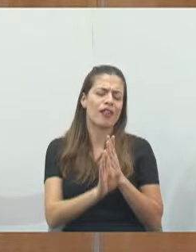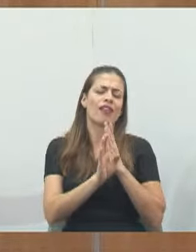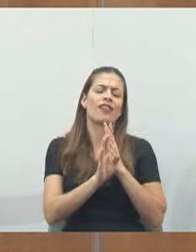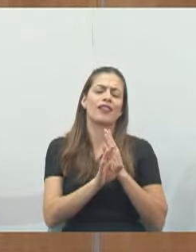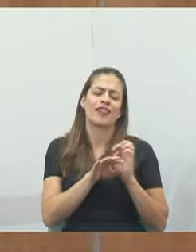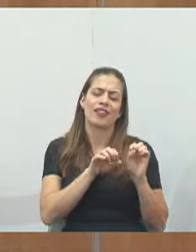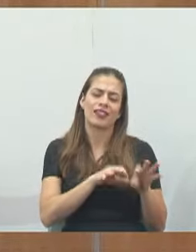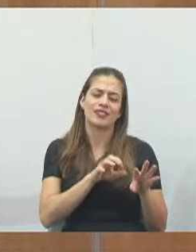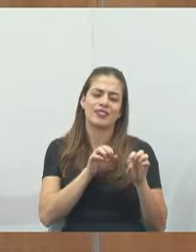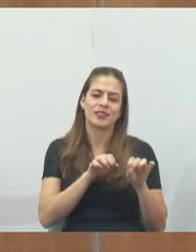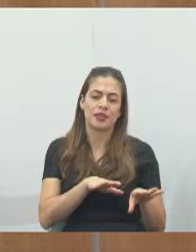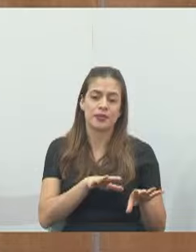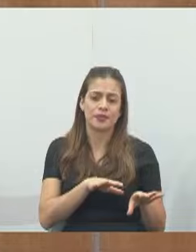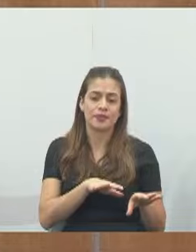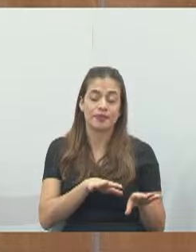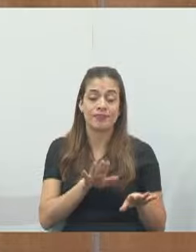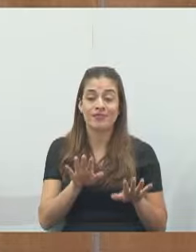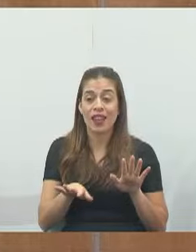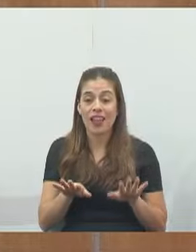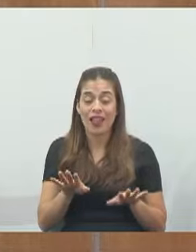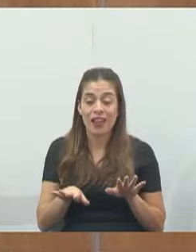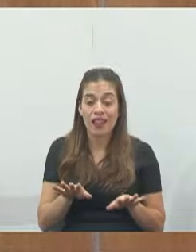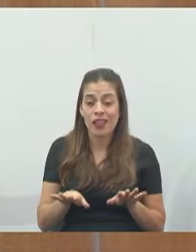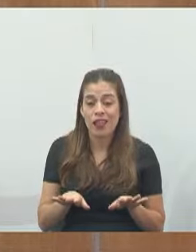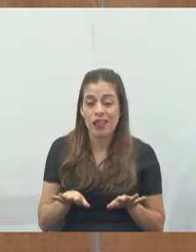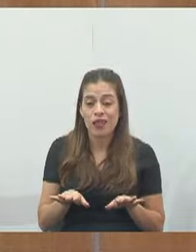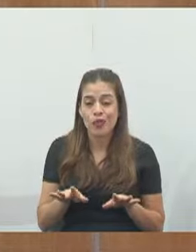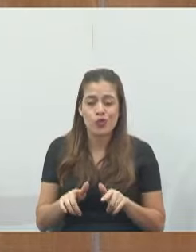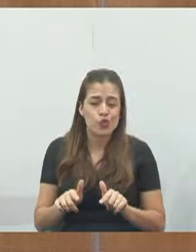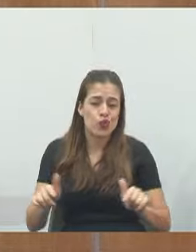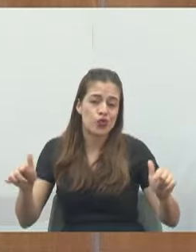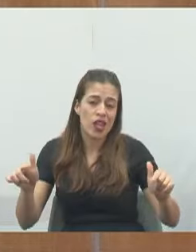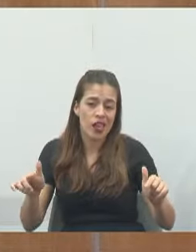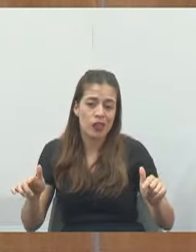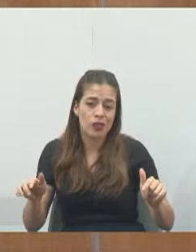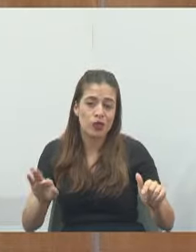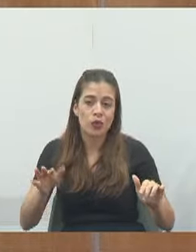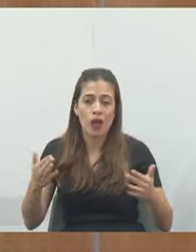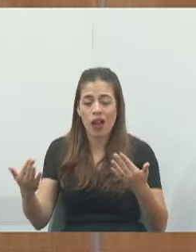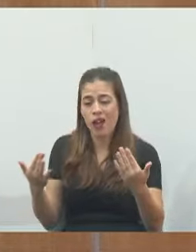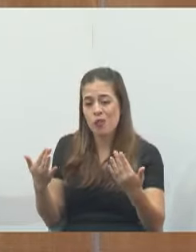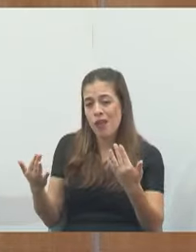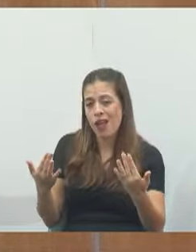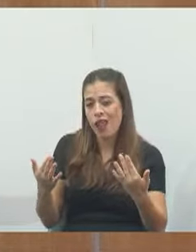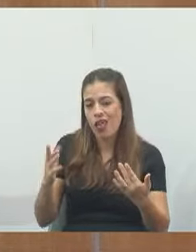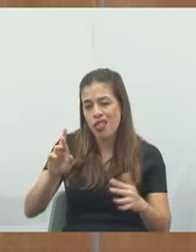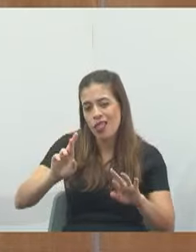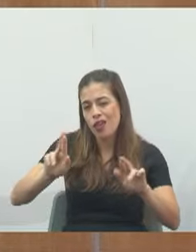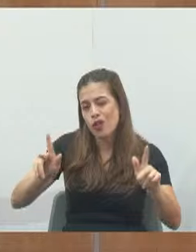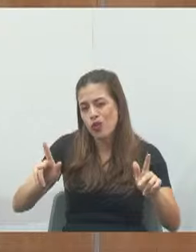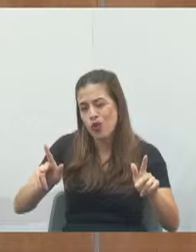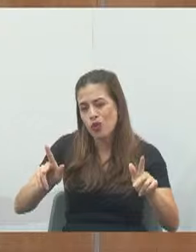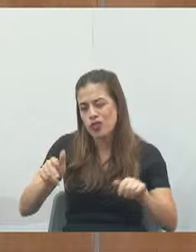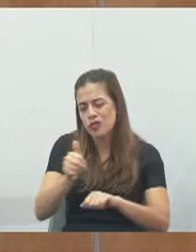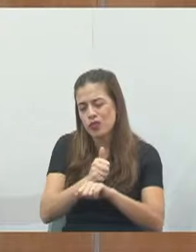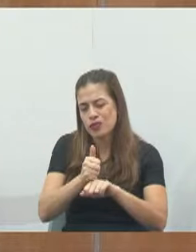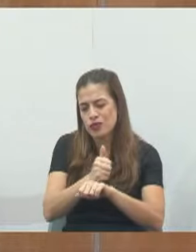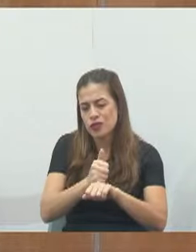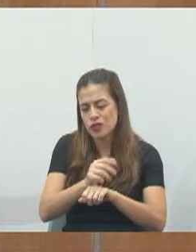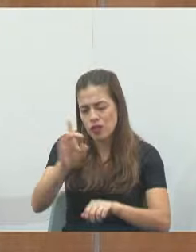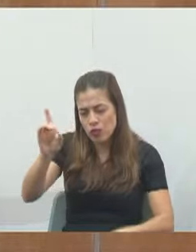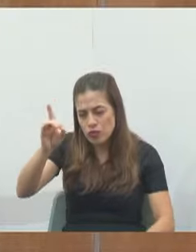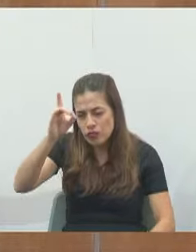talvez eu não tivesse o mesmo sucesso quando comparado a outras áreas, né? Então, o dom de